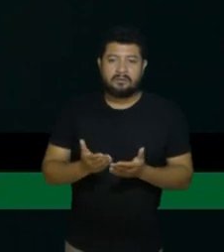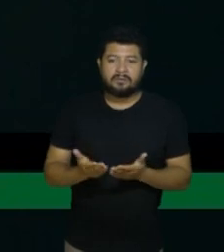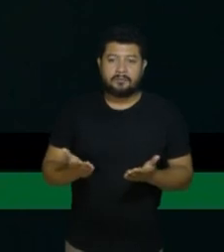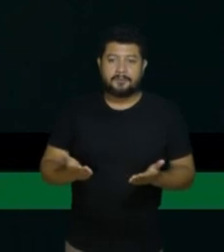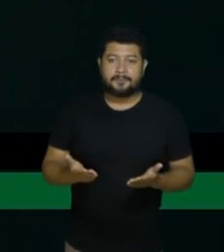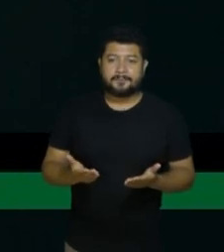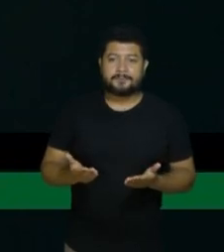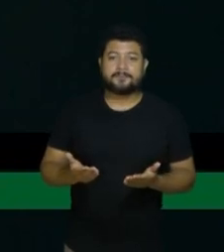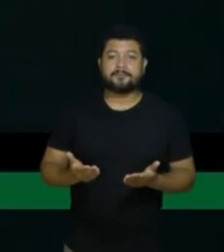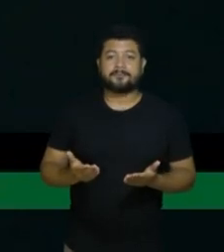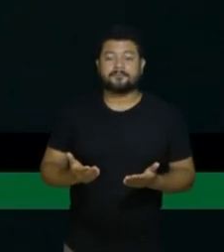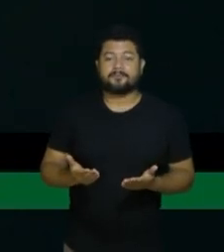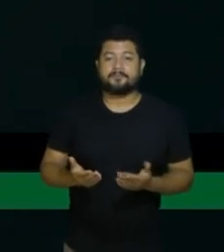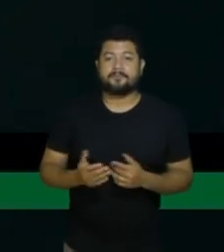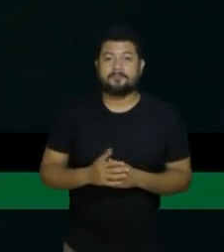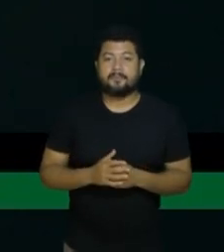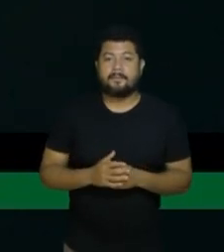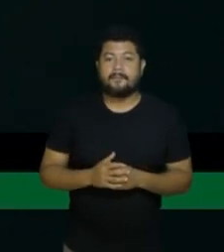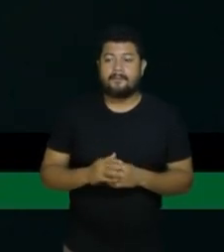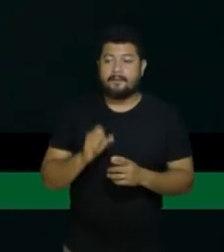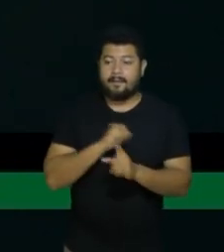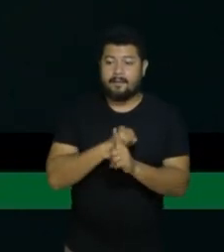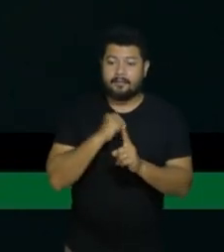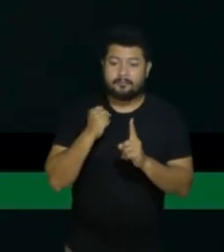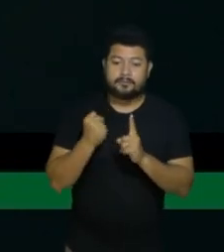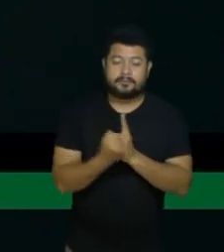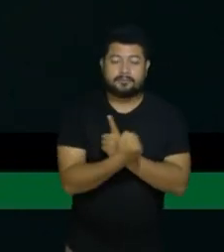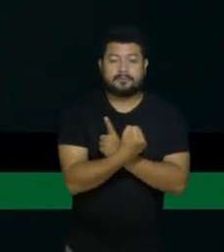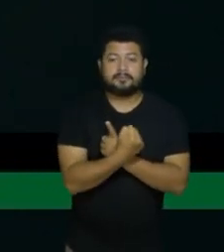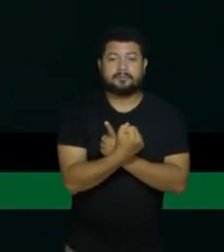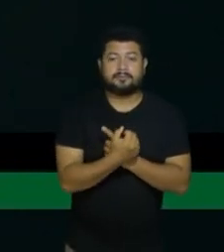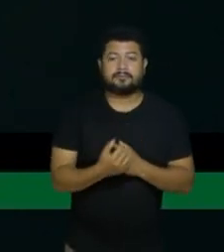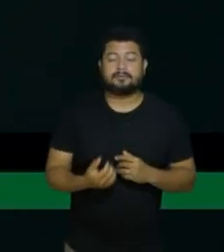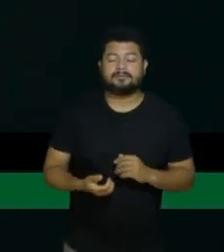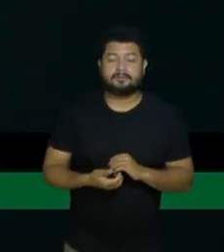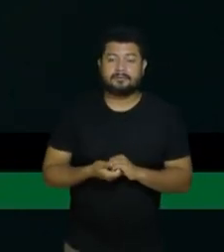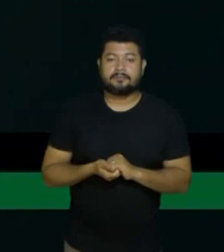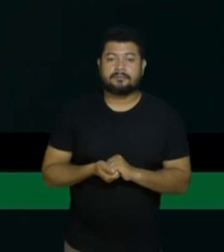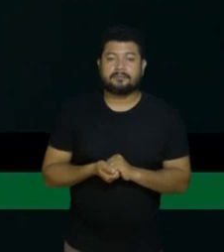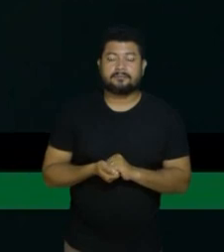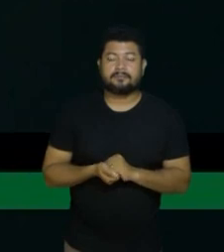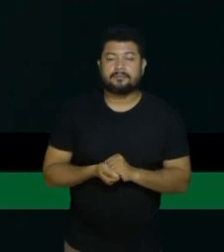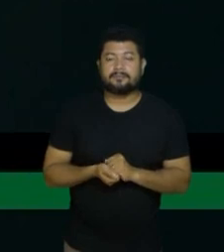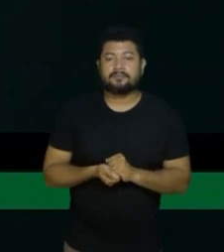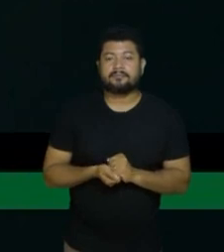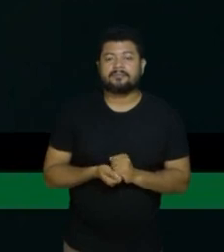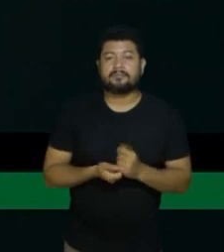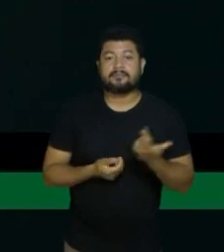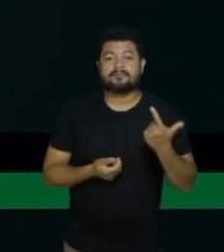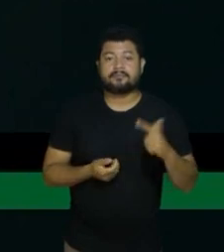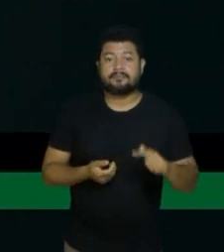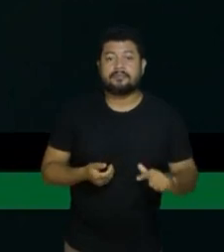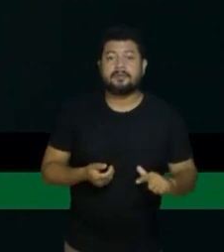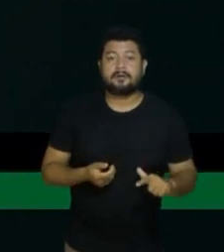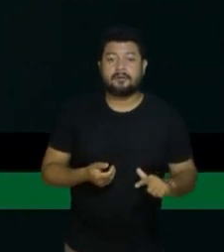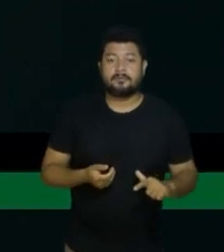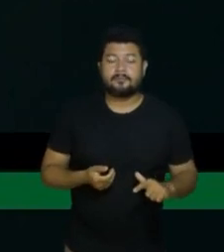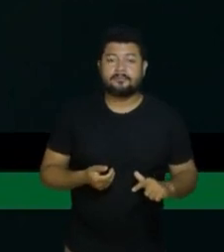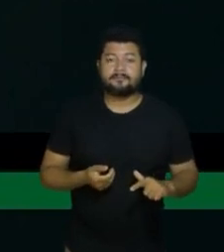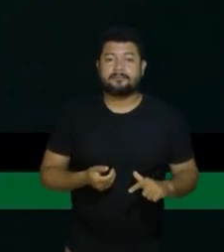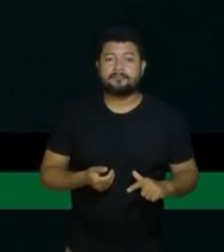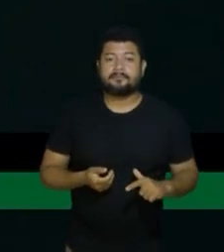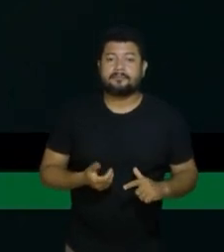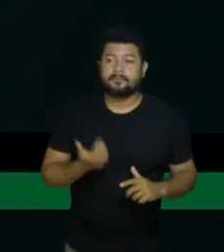simboliza para a sociedade Catarinense e nesse sentido também pedir